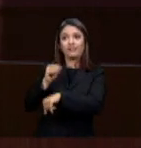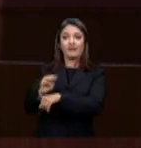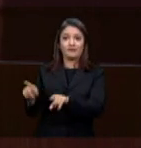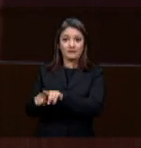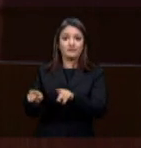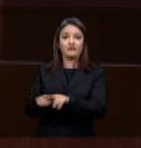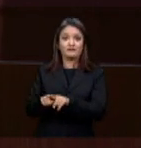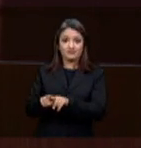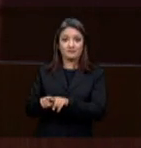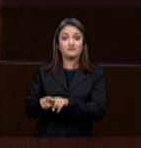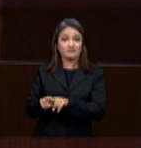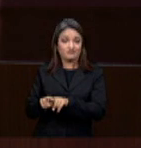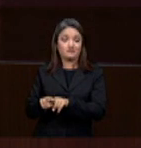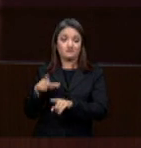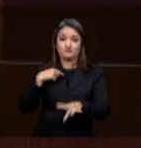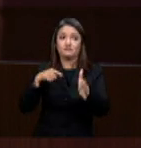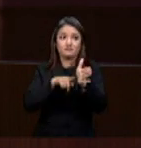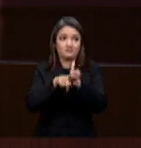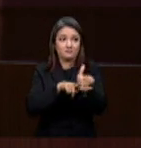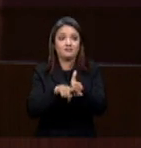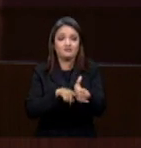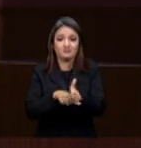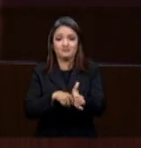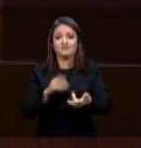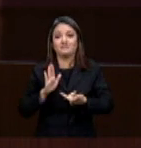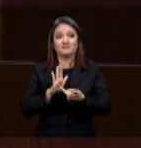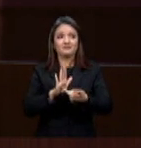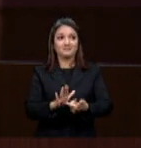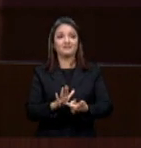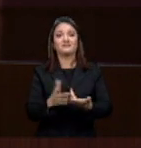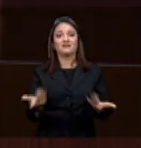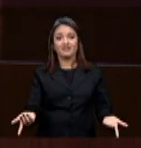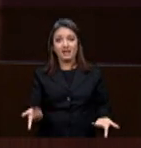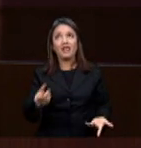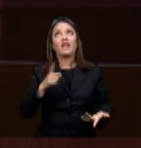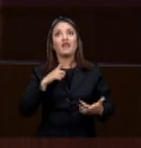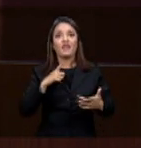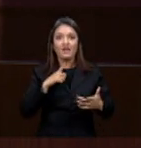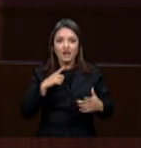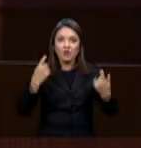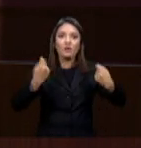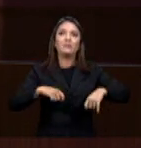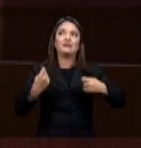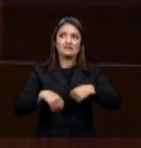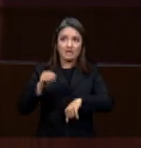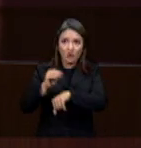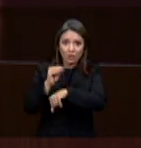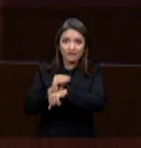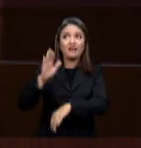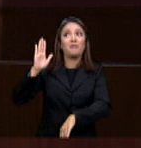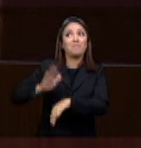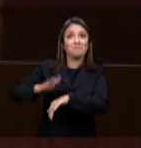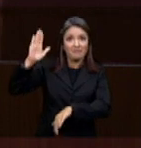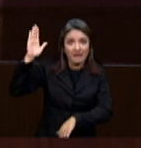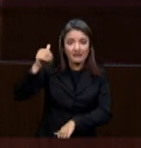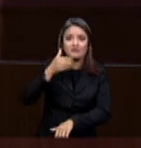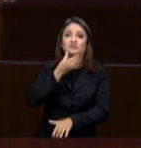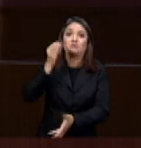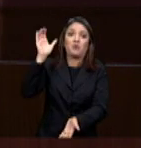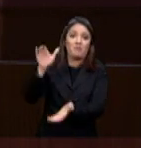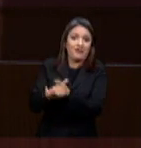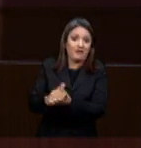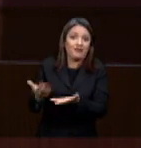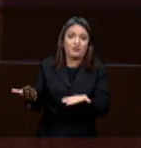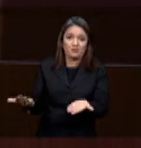pesquisa da gênero e número que mostra isso aumentei meus cuidados com pessoas adultas e capazes dentro de